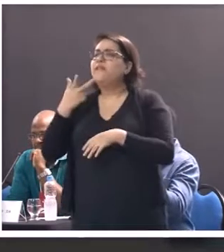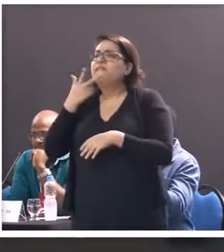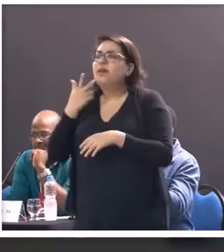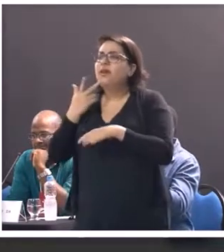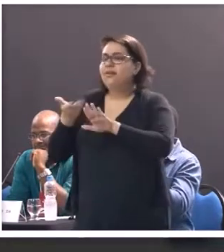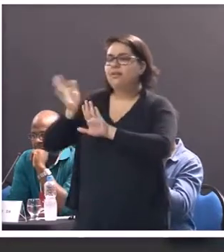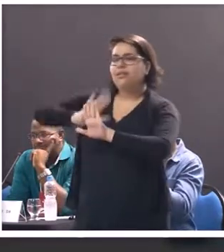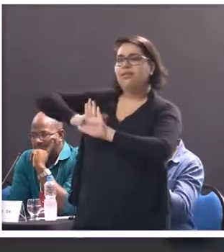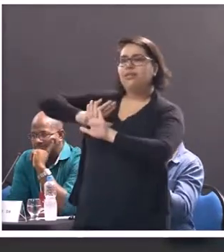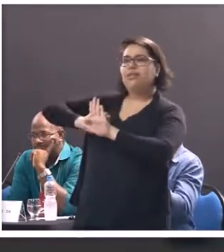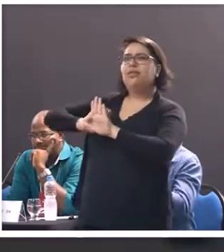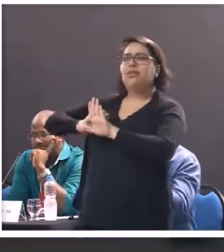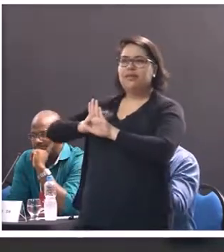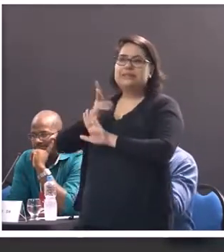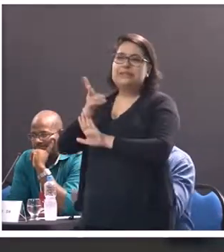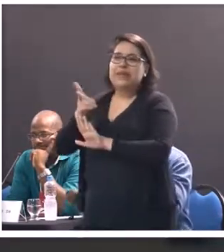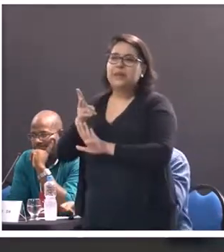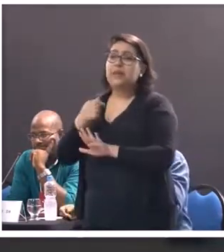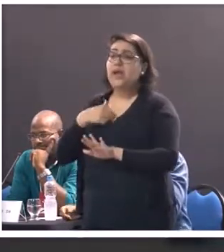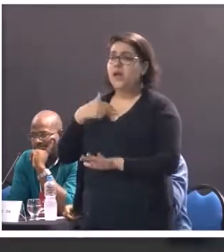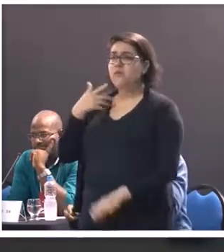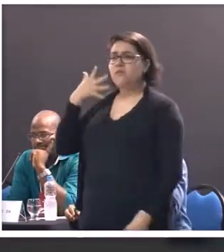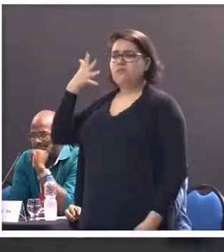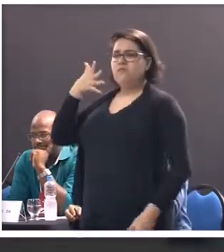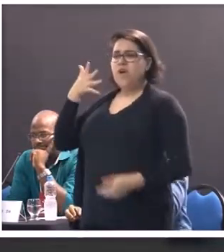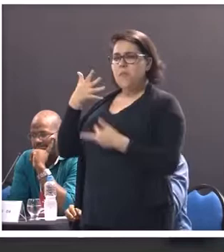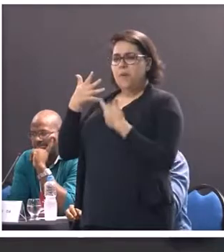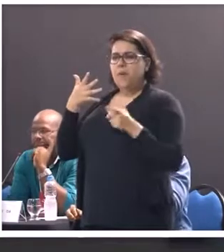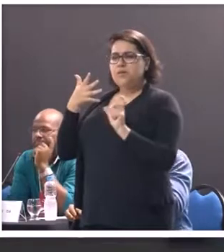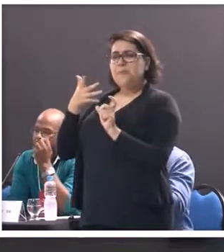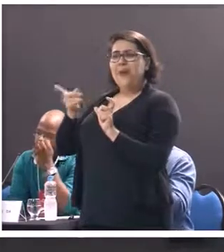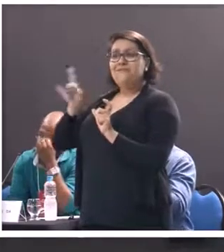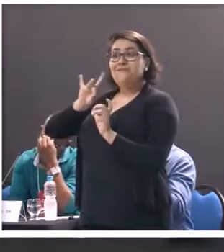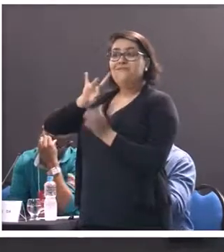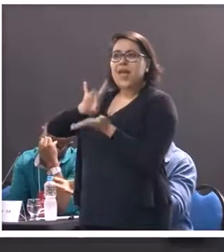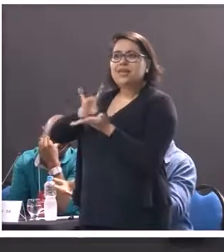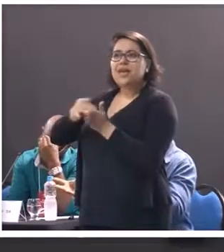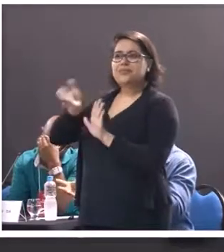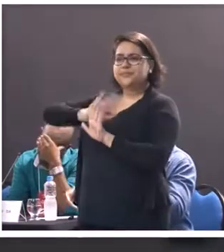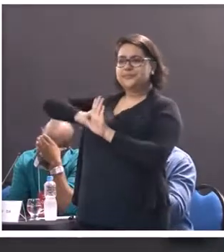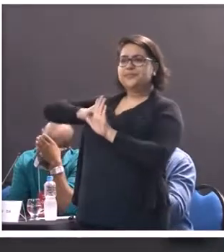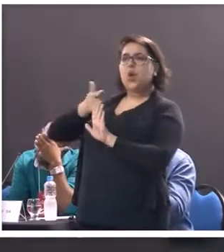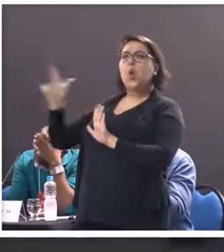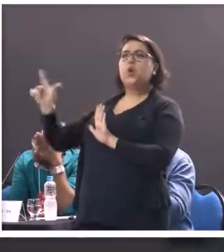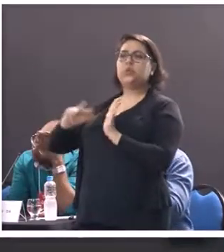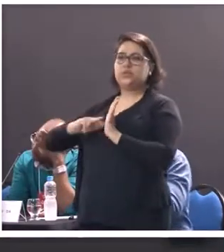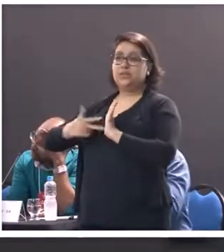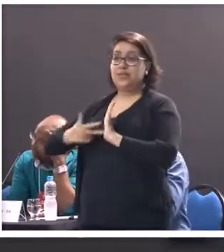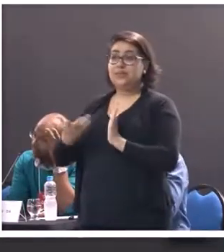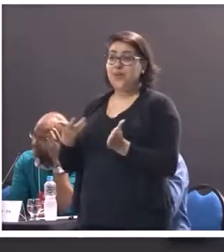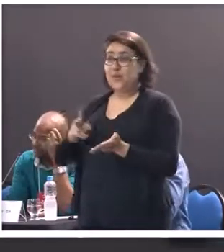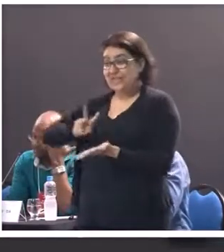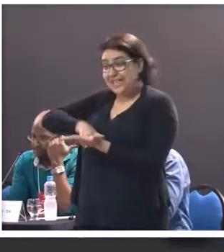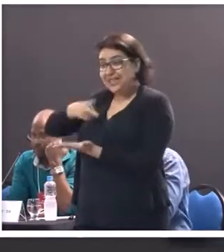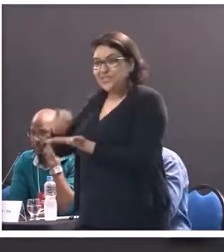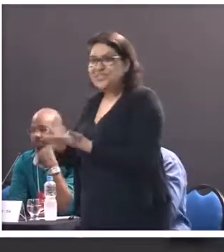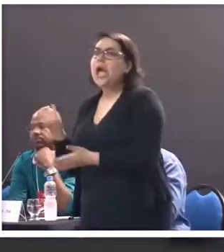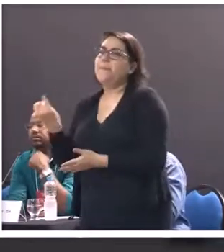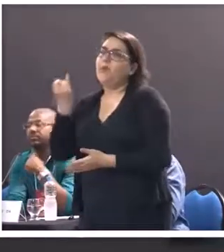A palavra, a gente fala uma coisa querendo dizer outra. E na hora de traduzir isso, é importante você ter